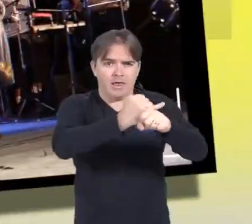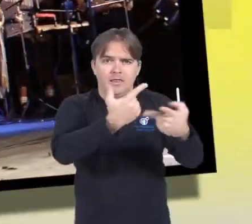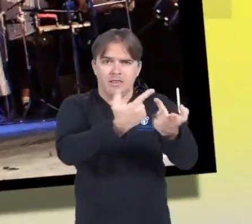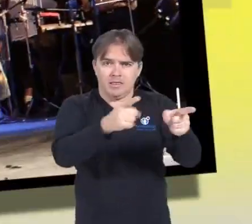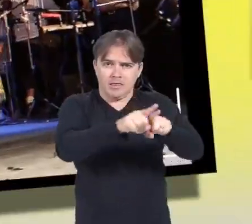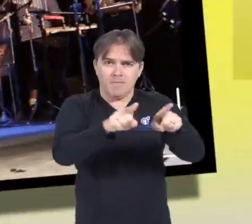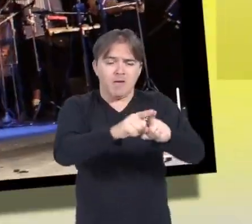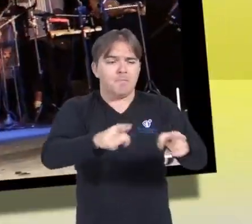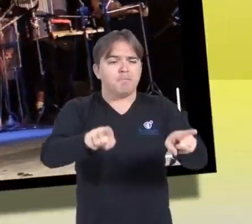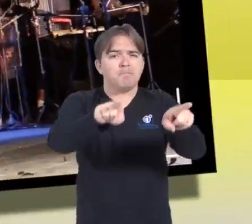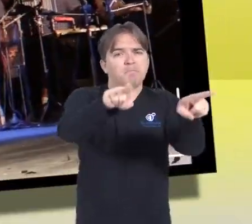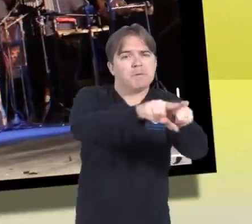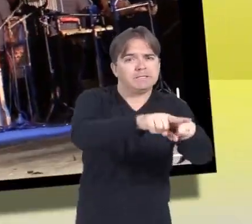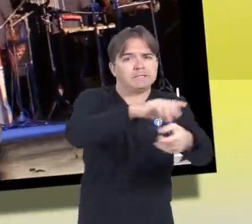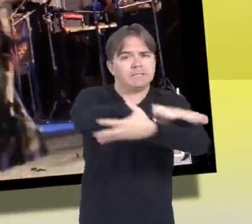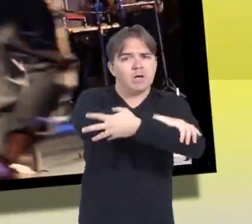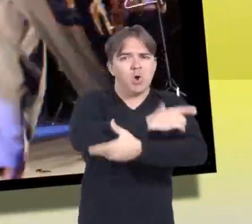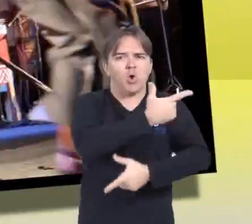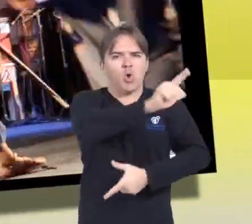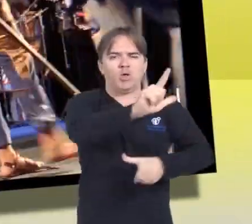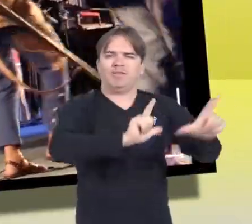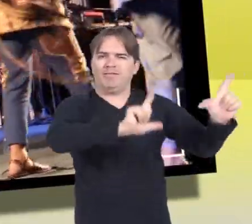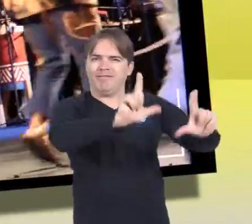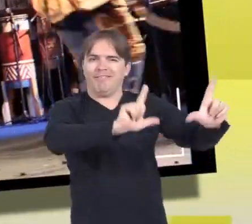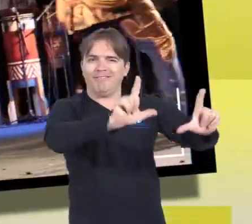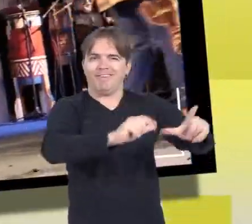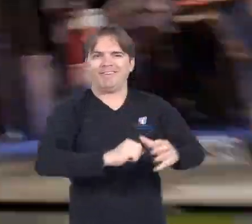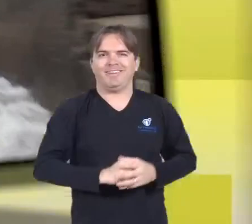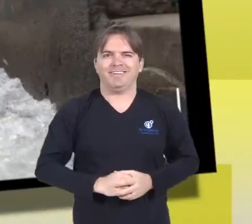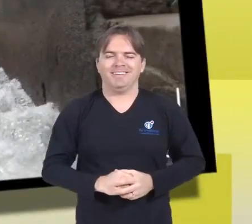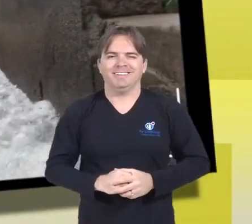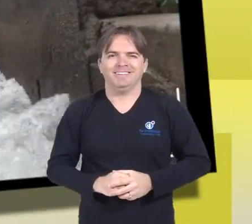com emissoras de televisão.